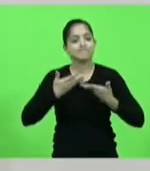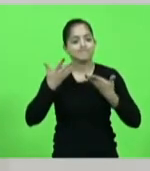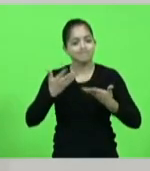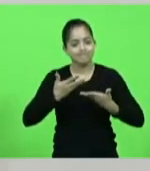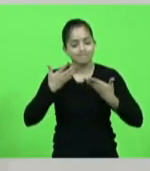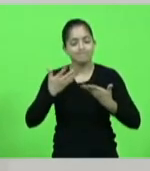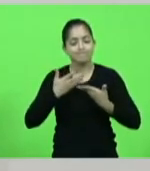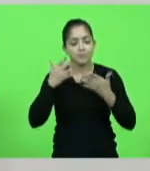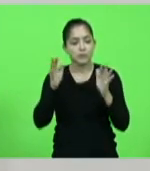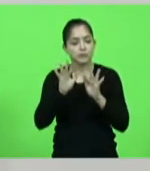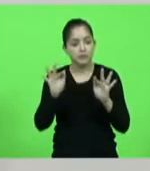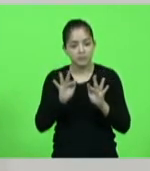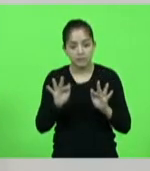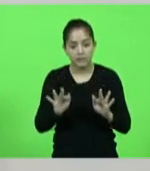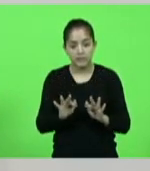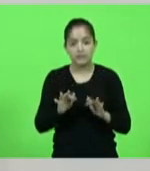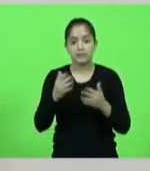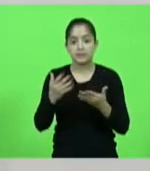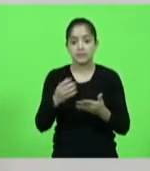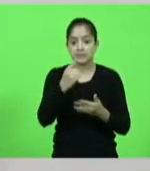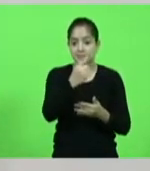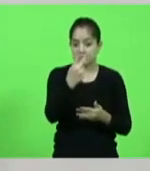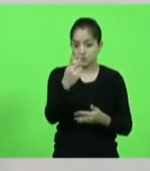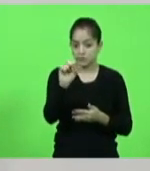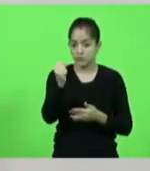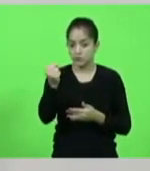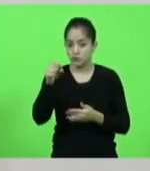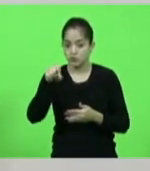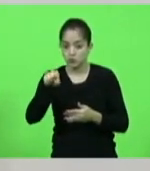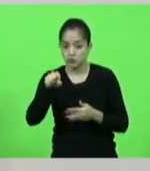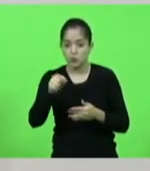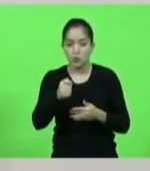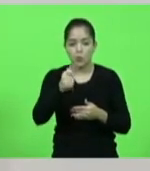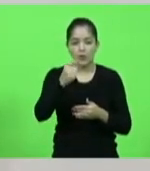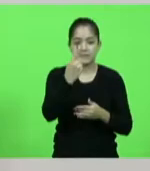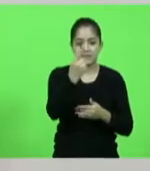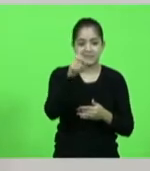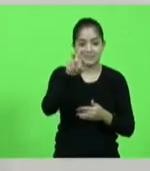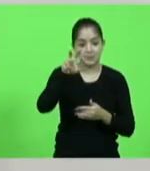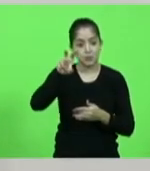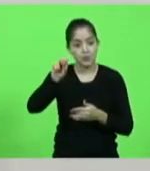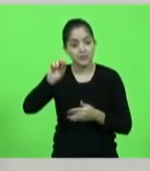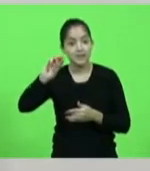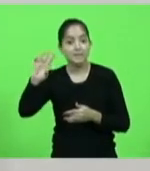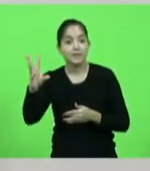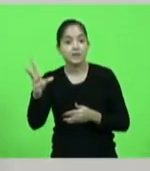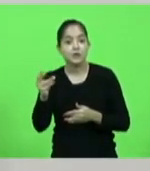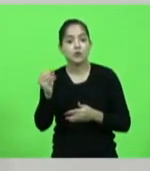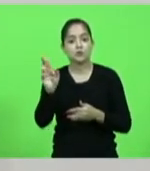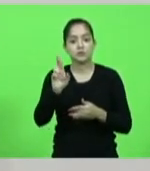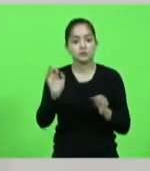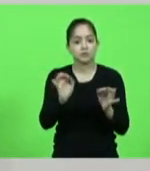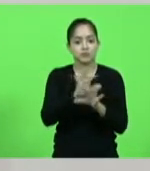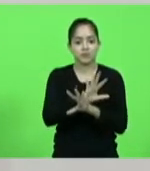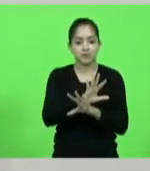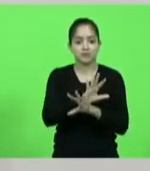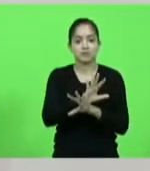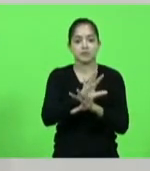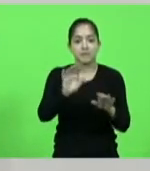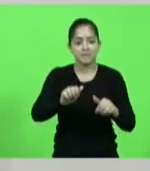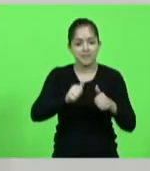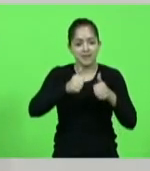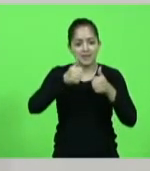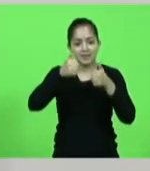contente mesmo? Ela vai chegar de 128 a quase 150 milhões após a conclusão dela, porque, além de revitalizar o centro da